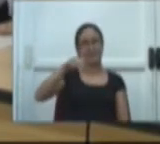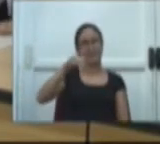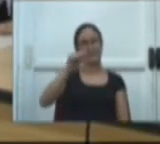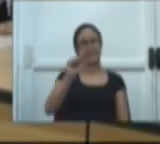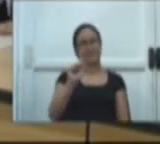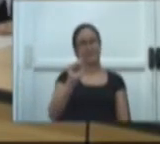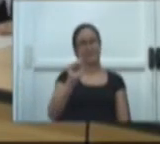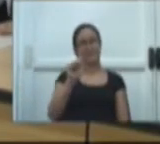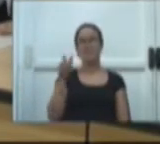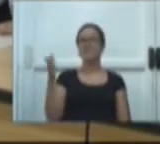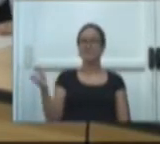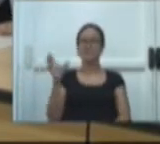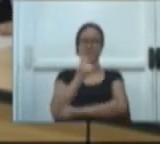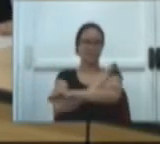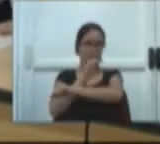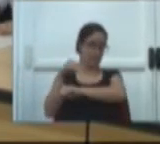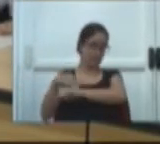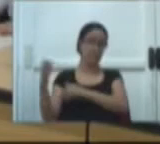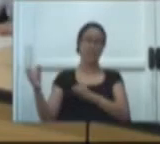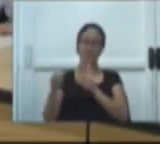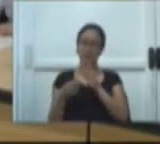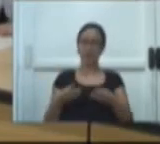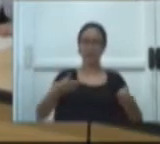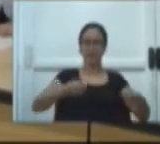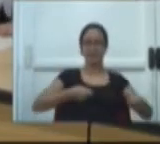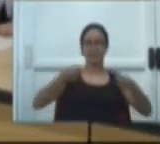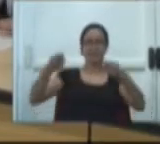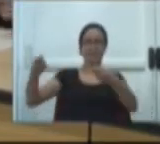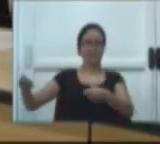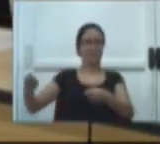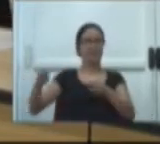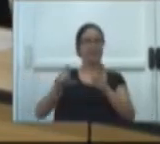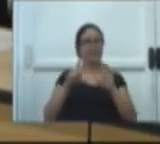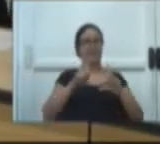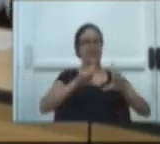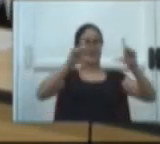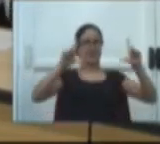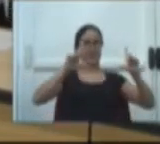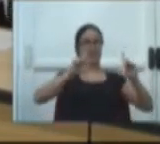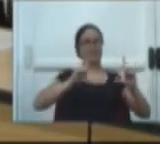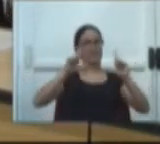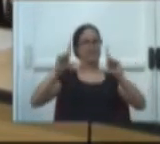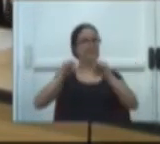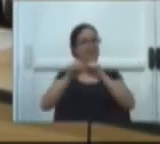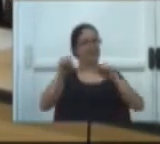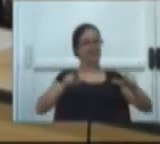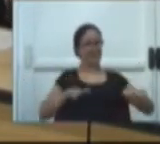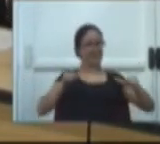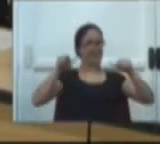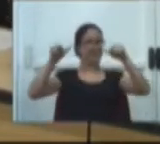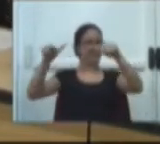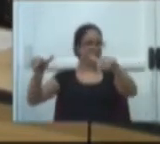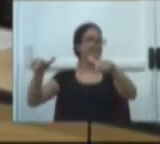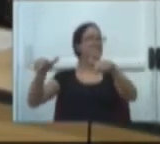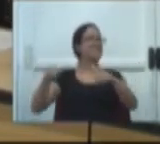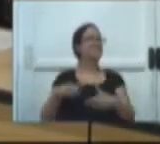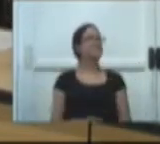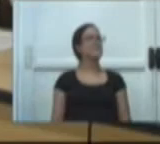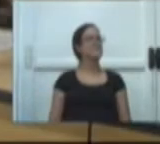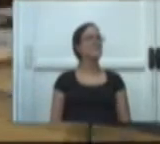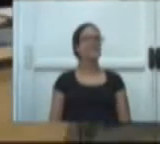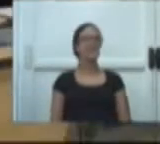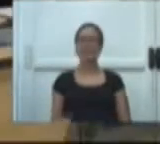a entrega aqui ao ilustríssimo senhor doutor, que hoje nos homenageia, não somente nós